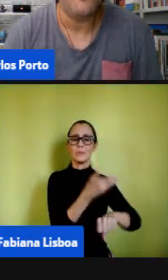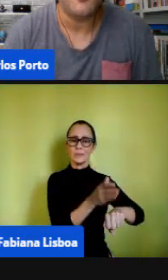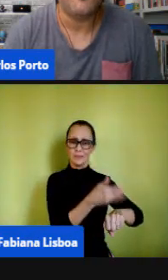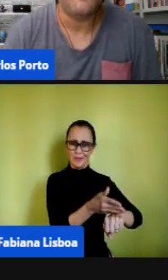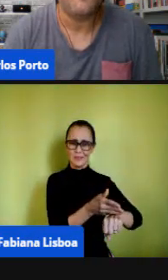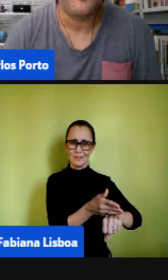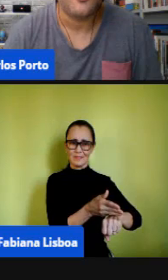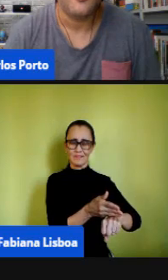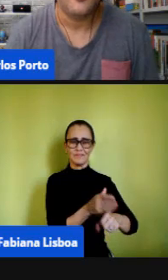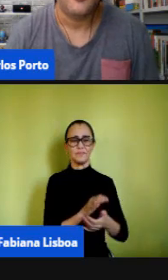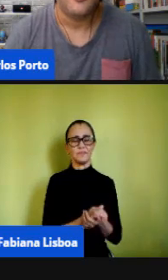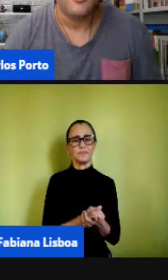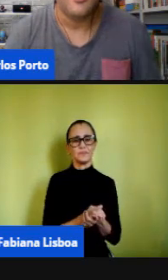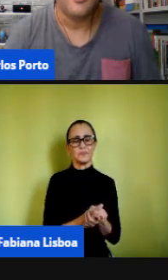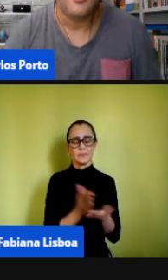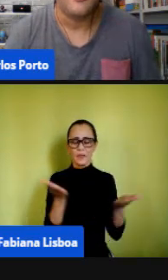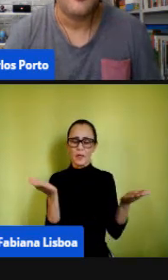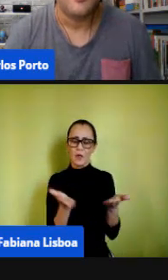nesse momento